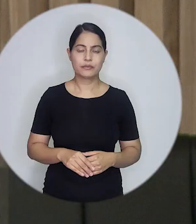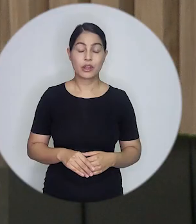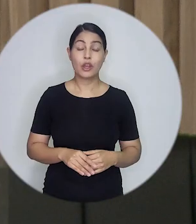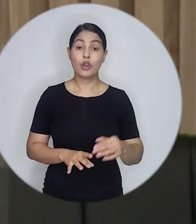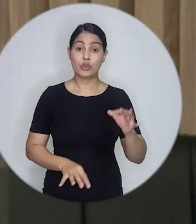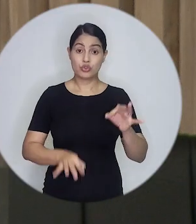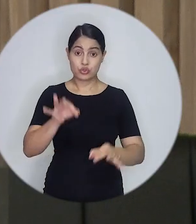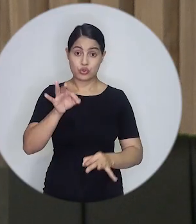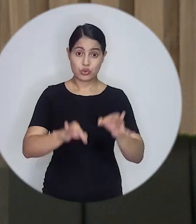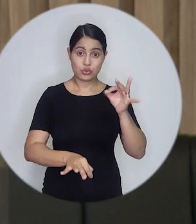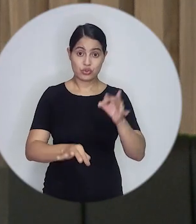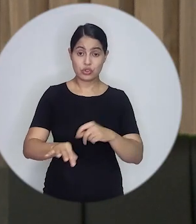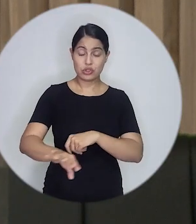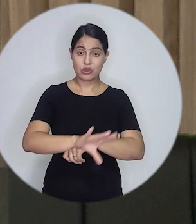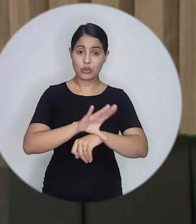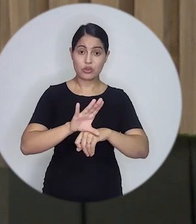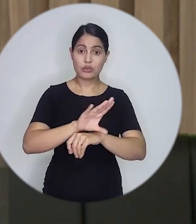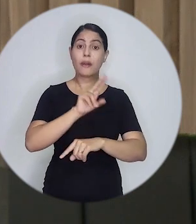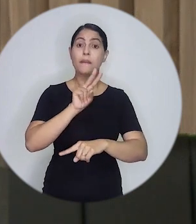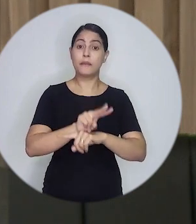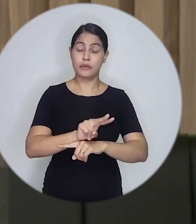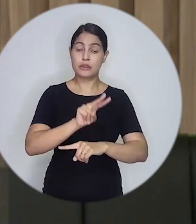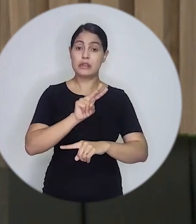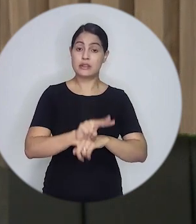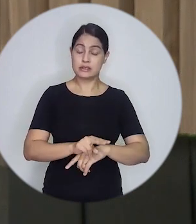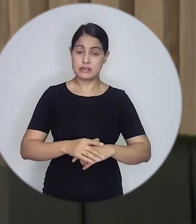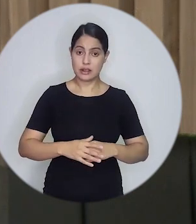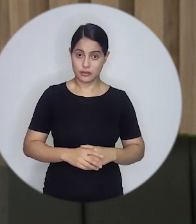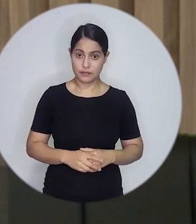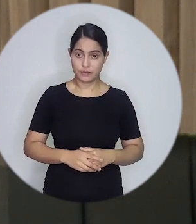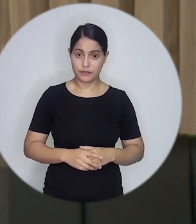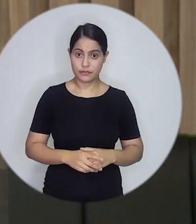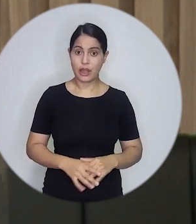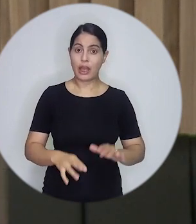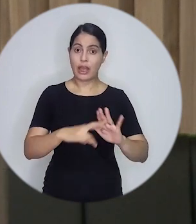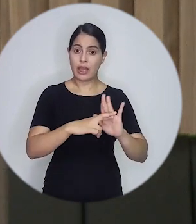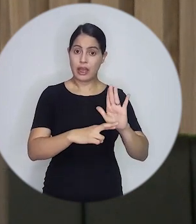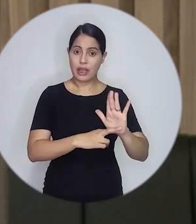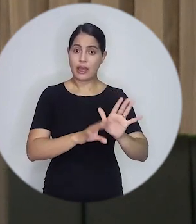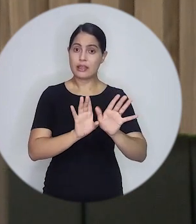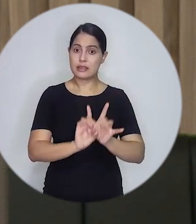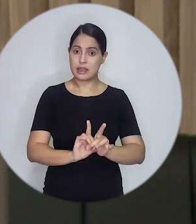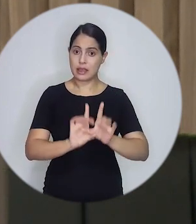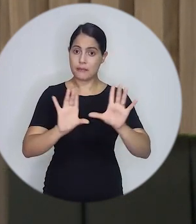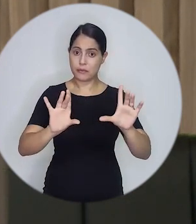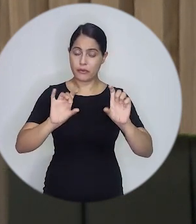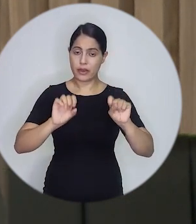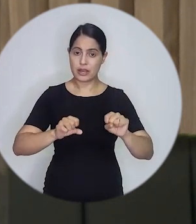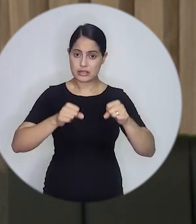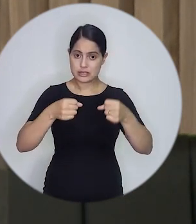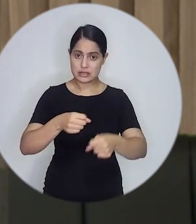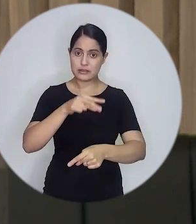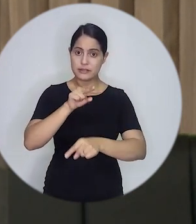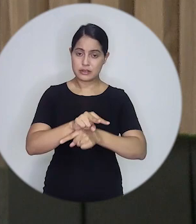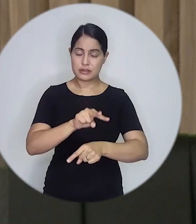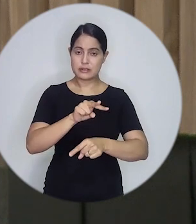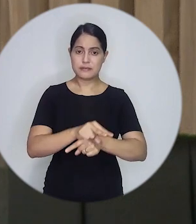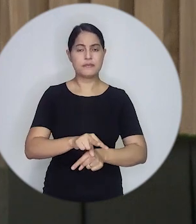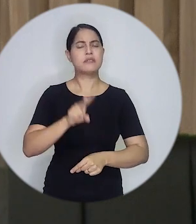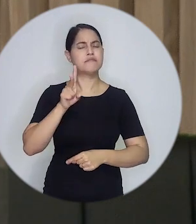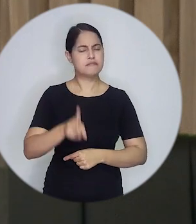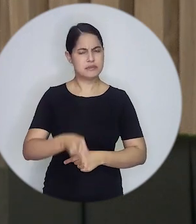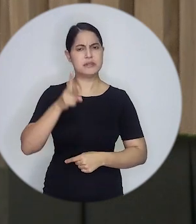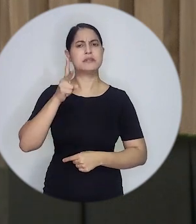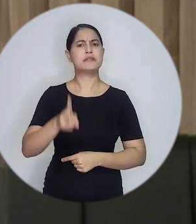A proteção da jurisdição constitucional e da integridade do regime democrático sempre